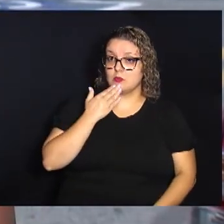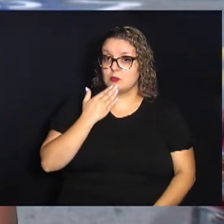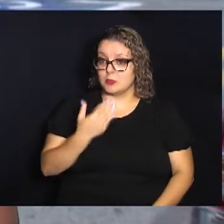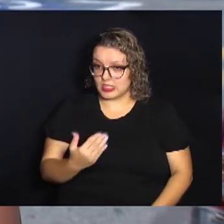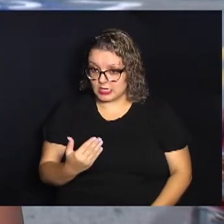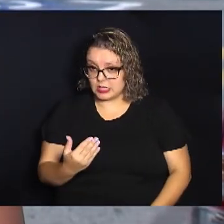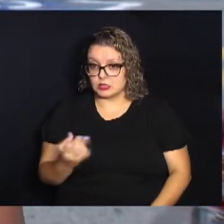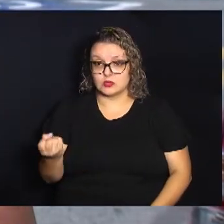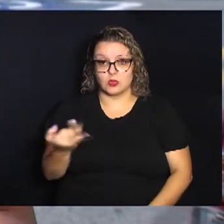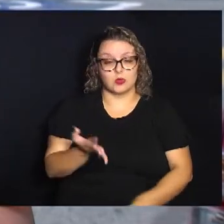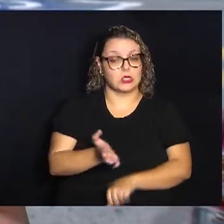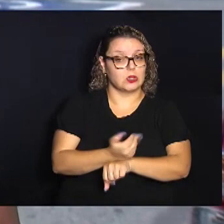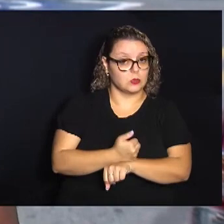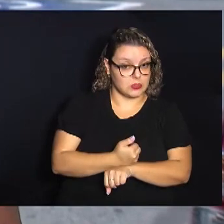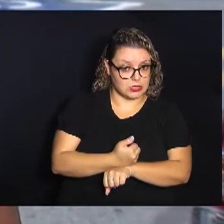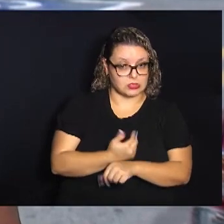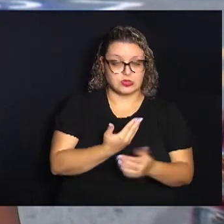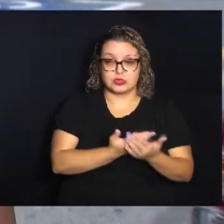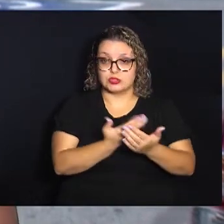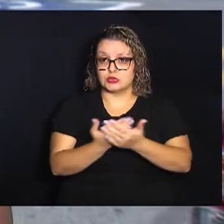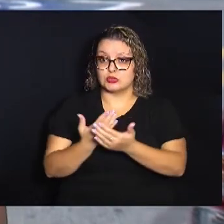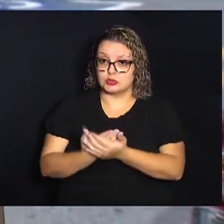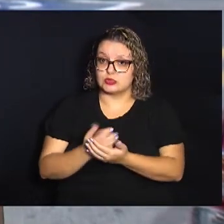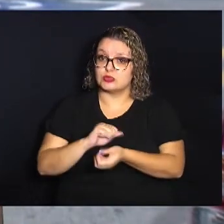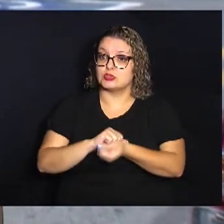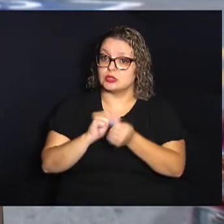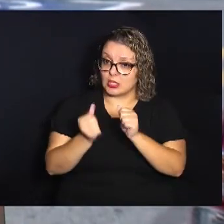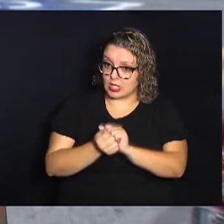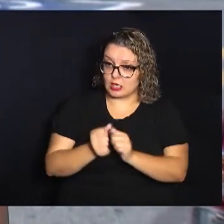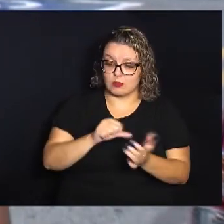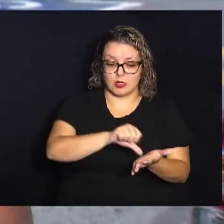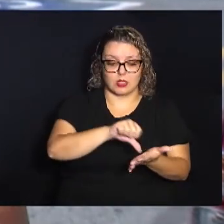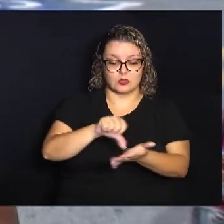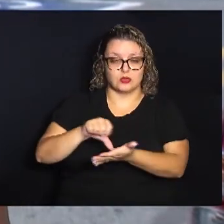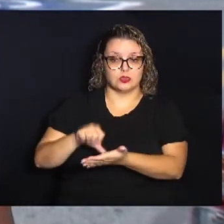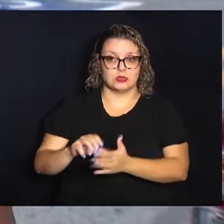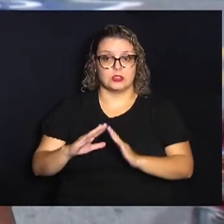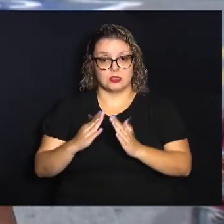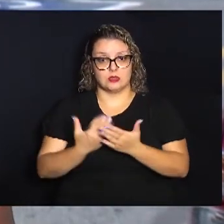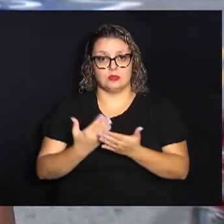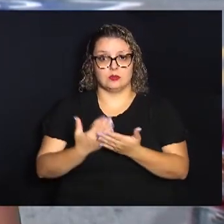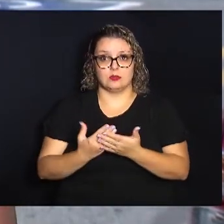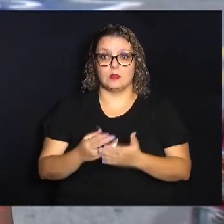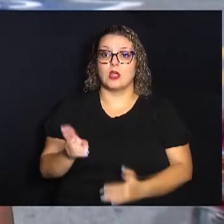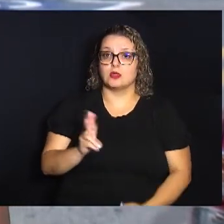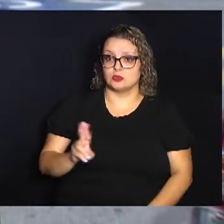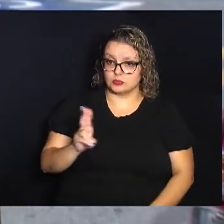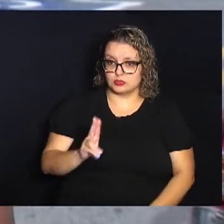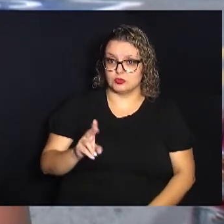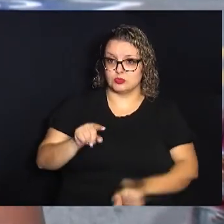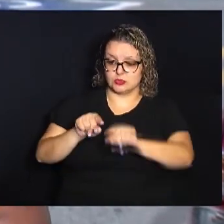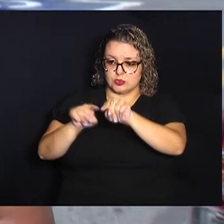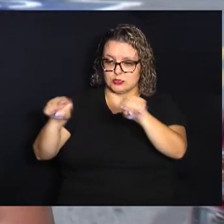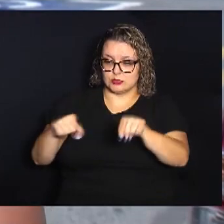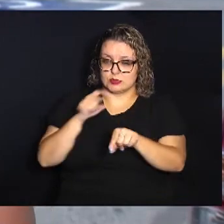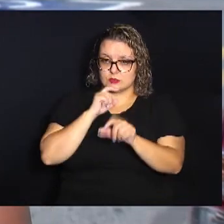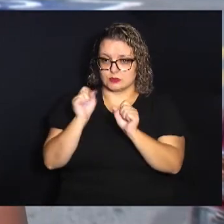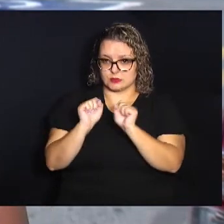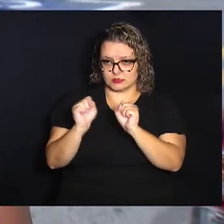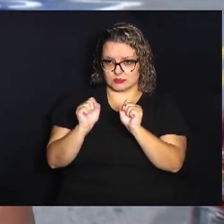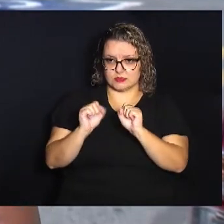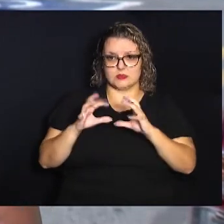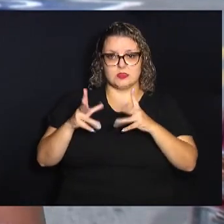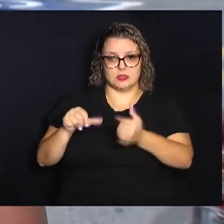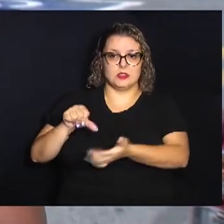realizados o quanto antes estudos de adequação das unidades escolares para a implantação dos aparelhos de ar-condicionado